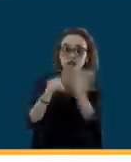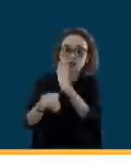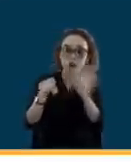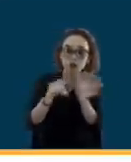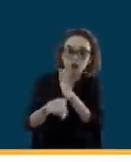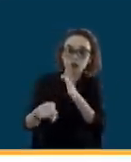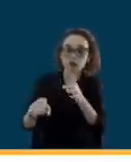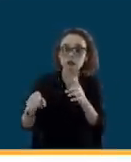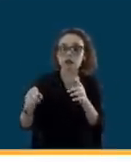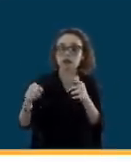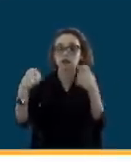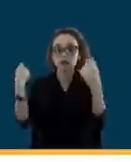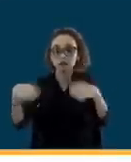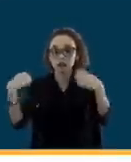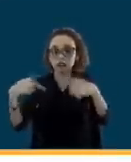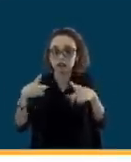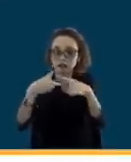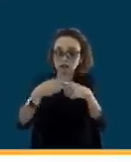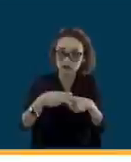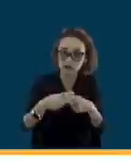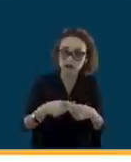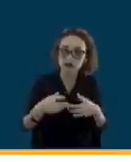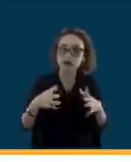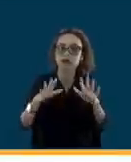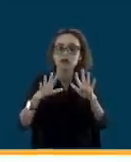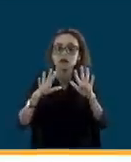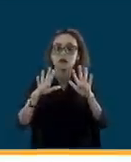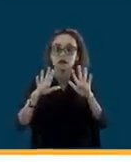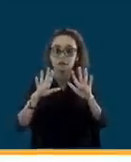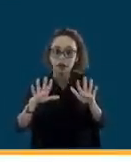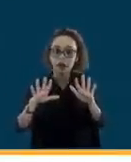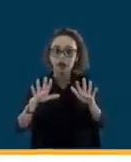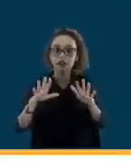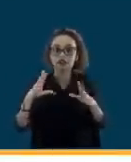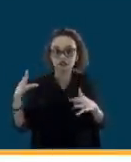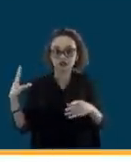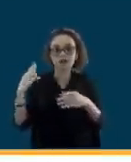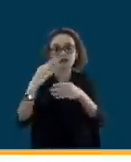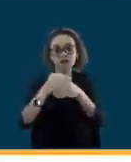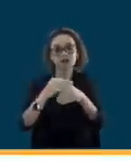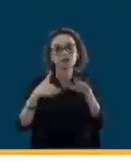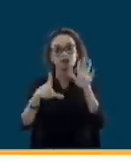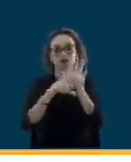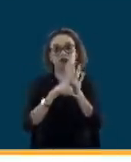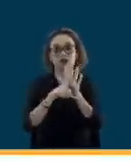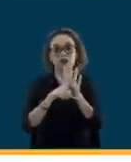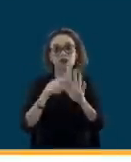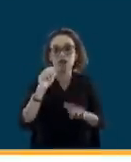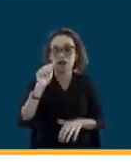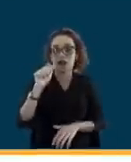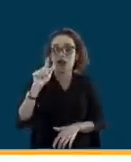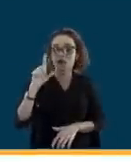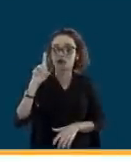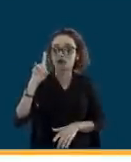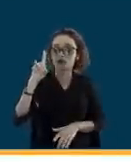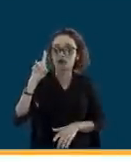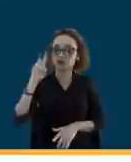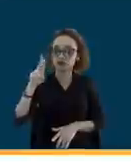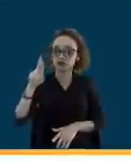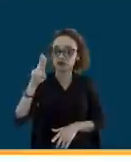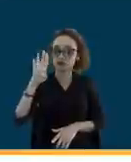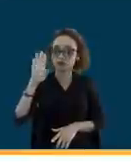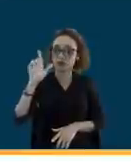né? Isso também vai ser uma grande contribuição da Lei Aldir Blanc, a experiência dos